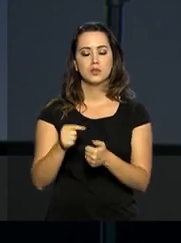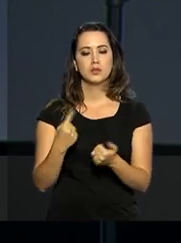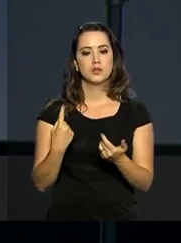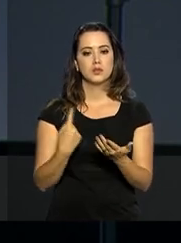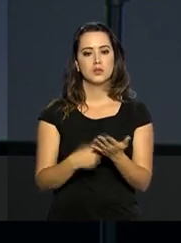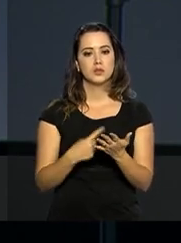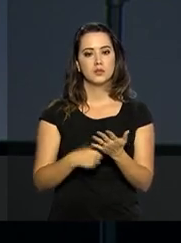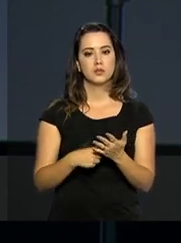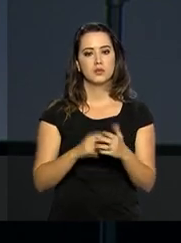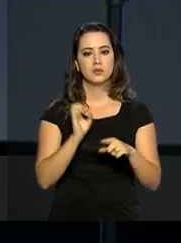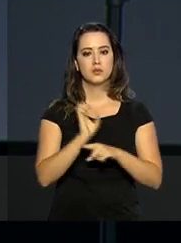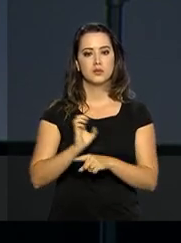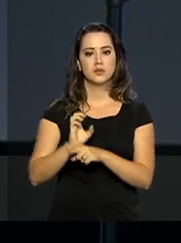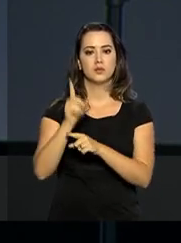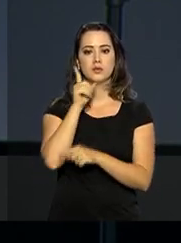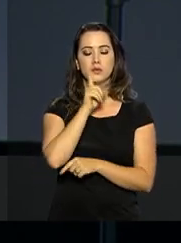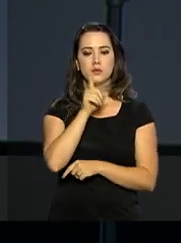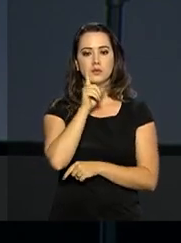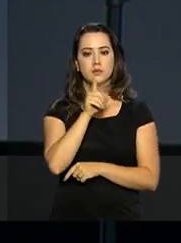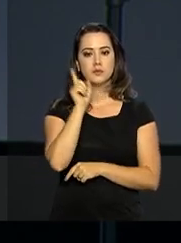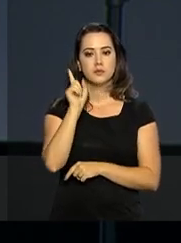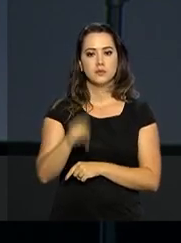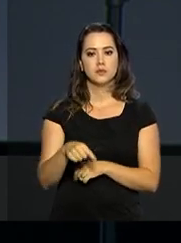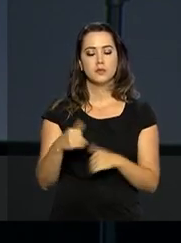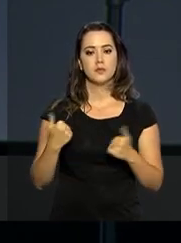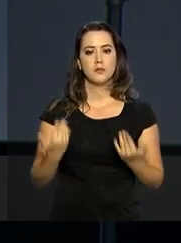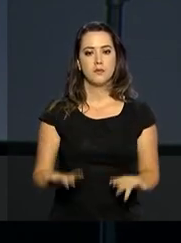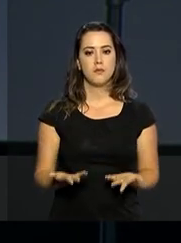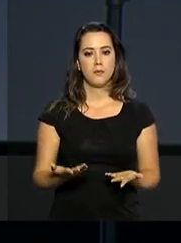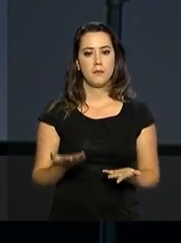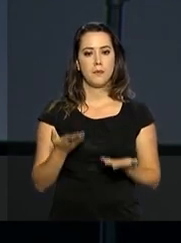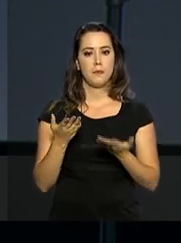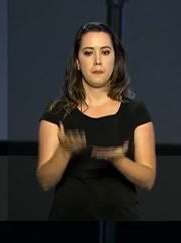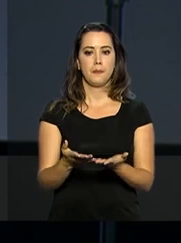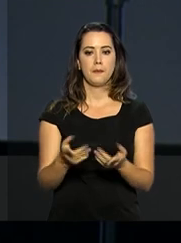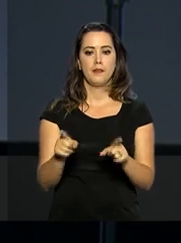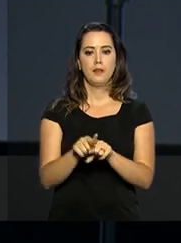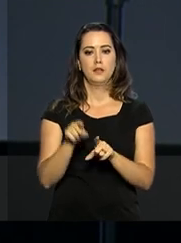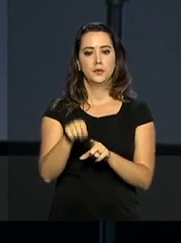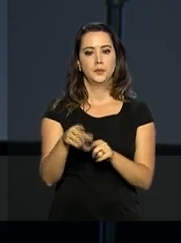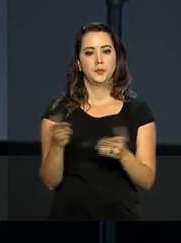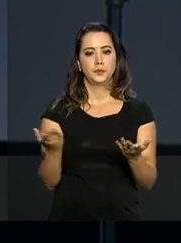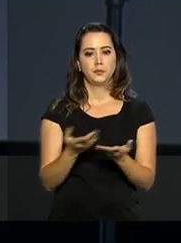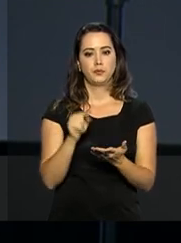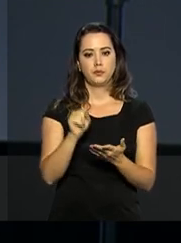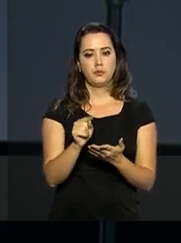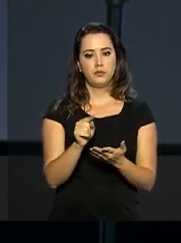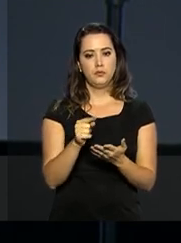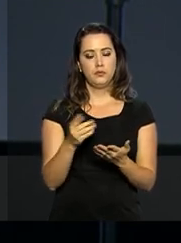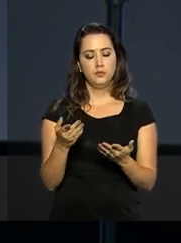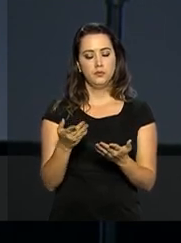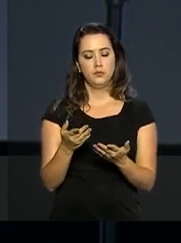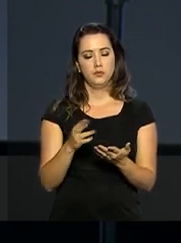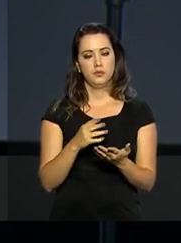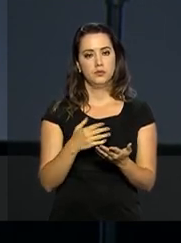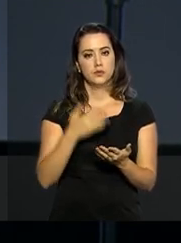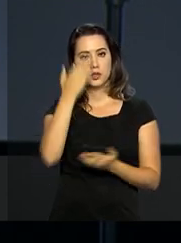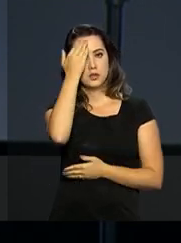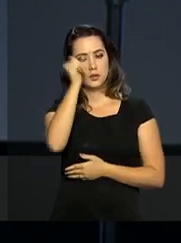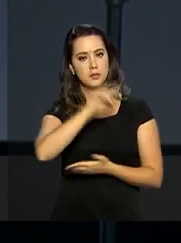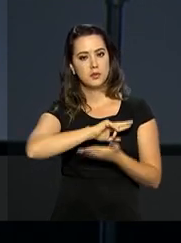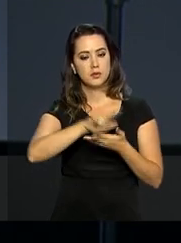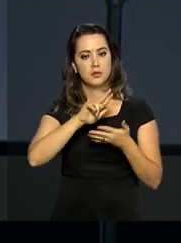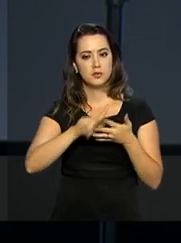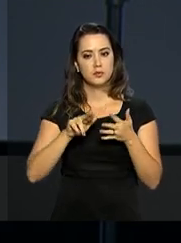fizeram nos Estados Unidos. Então, neste momento, eu soube que muitas